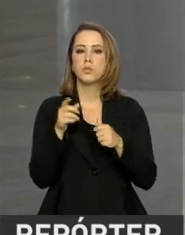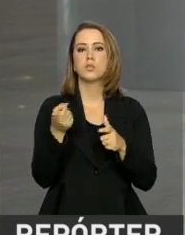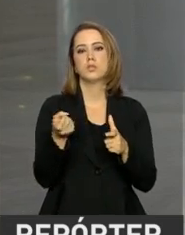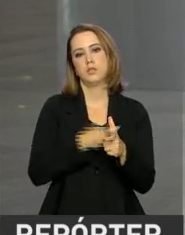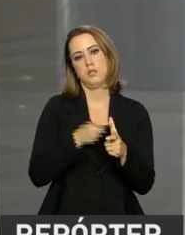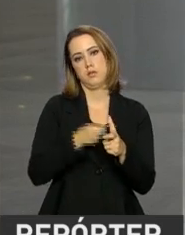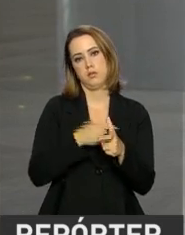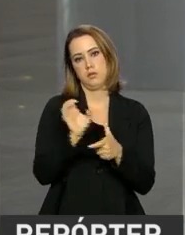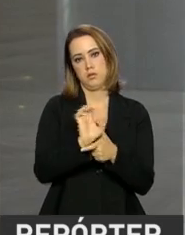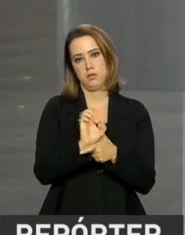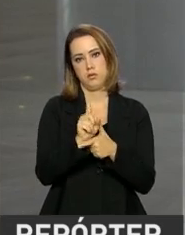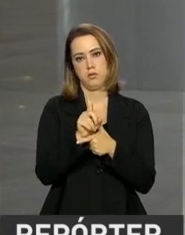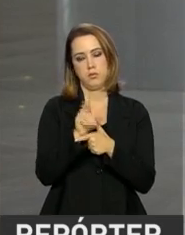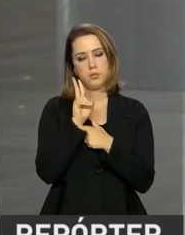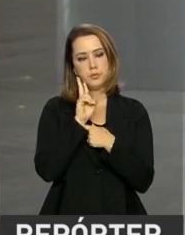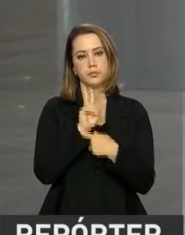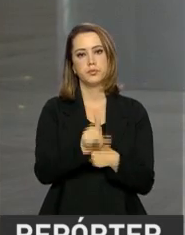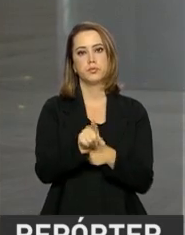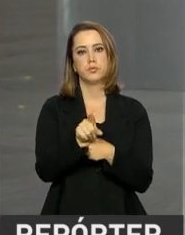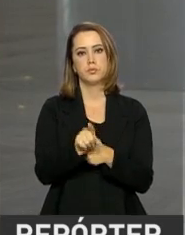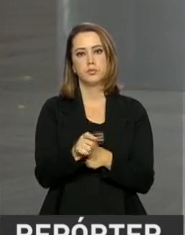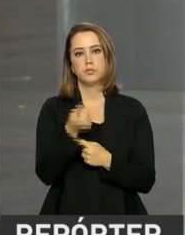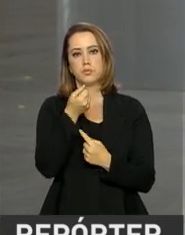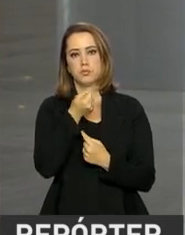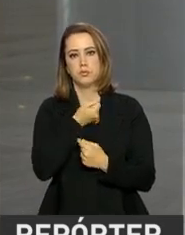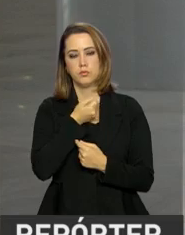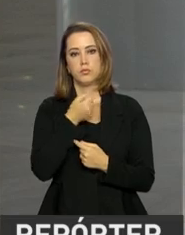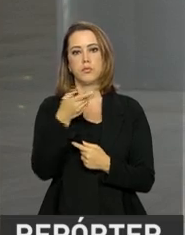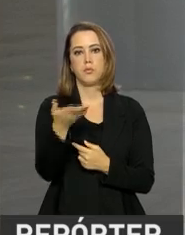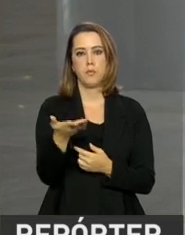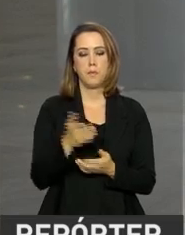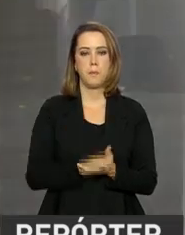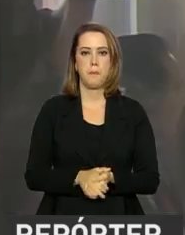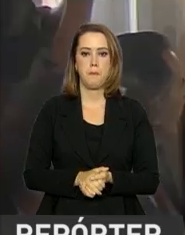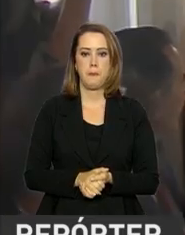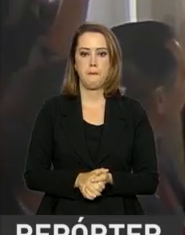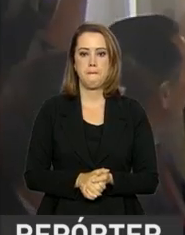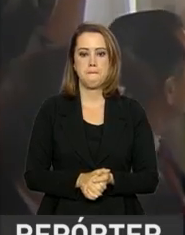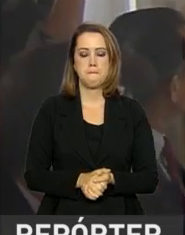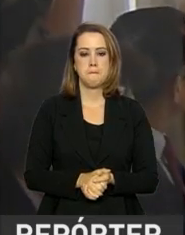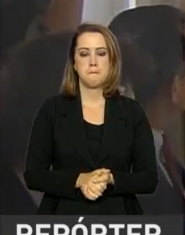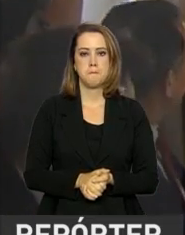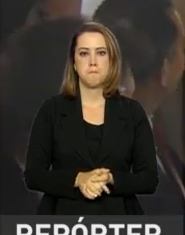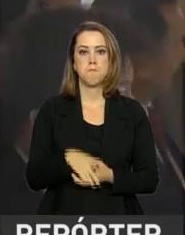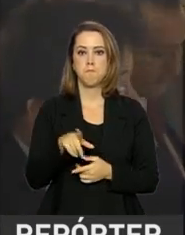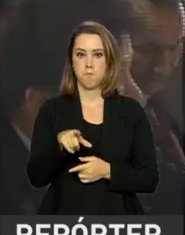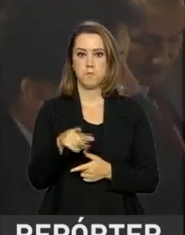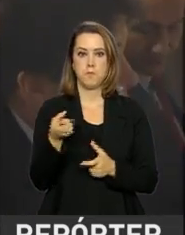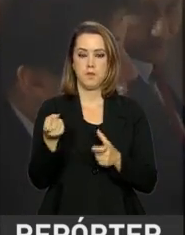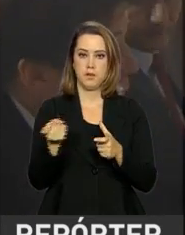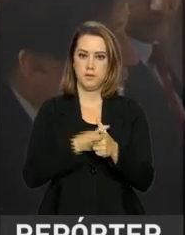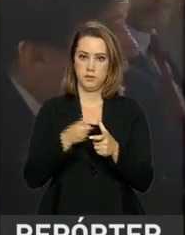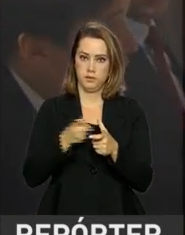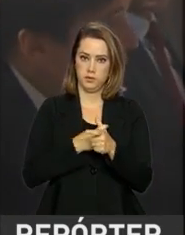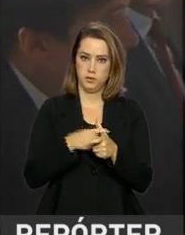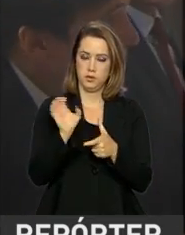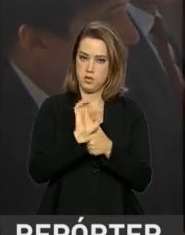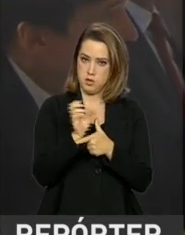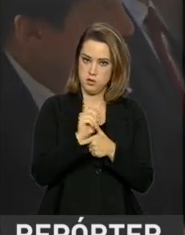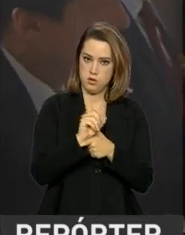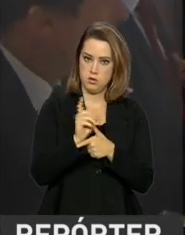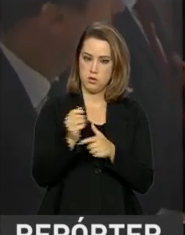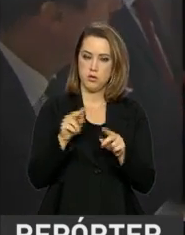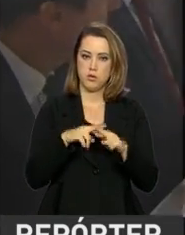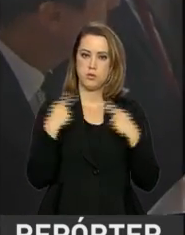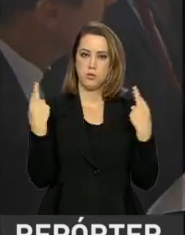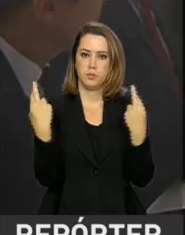Estados vamos acompanhar agora na reportagem da TV NBR a renegociação da dívida dos Estados reuniu